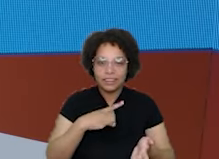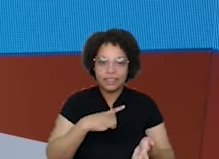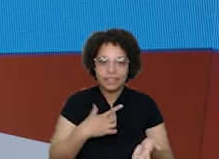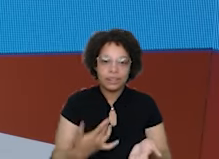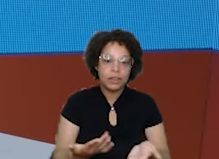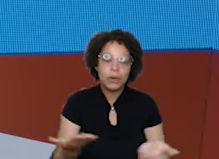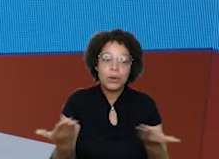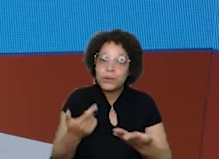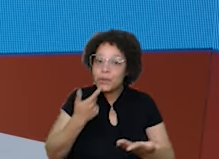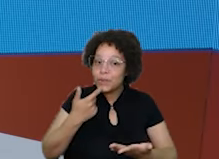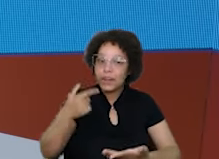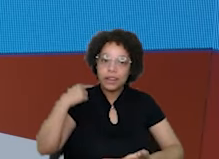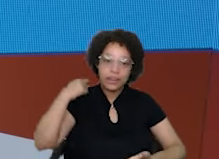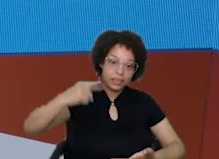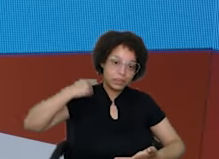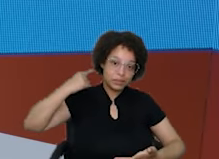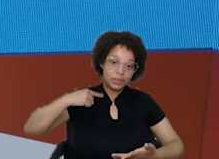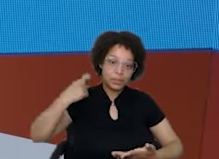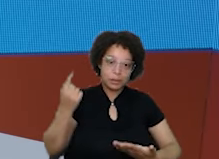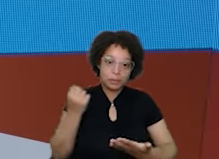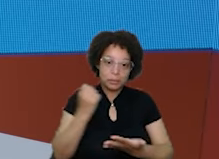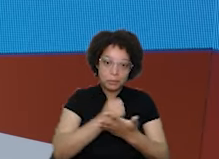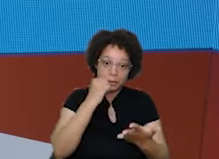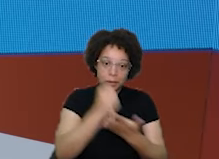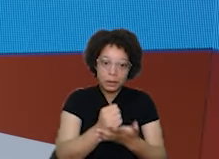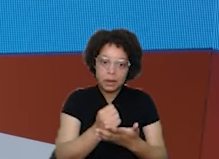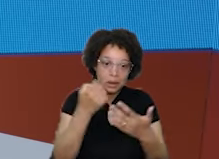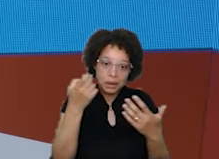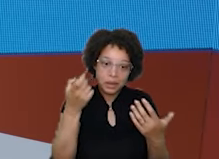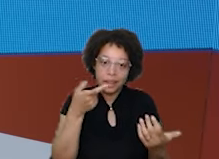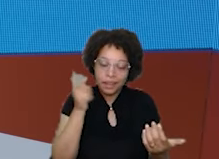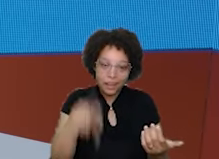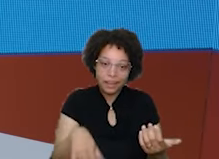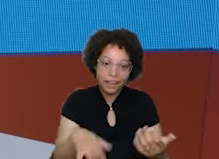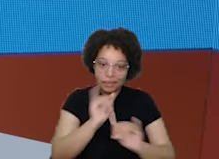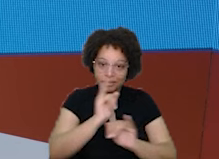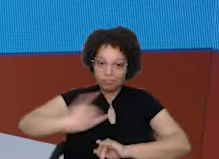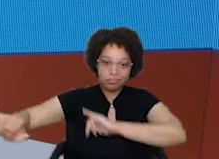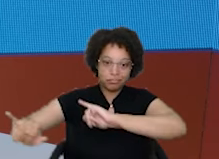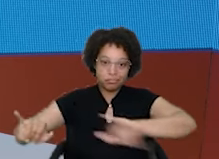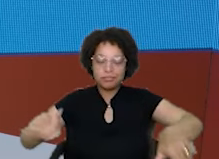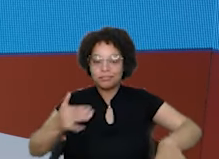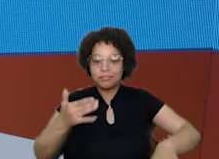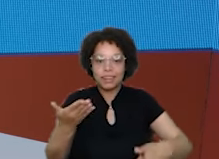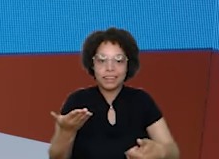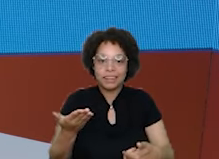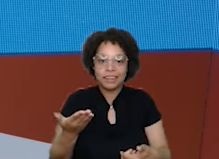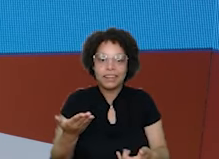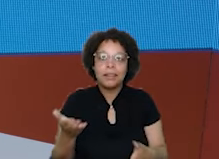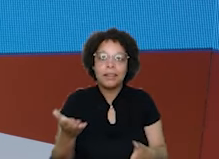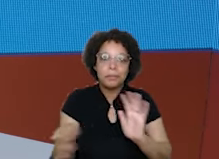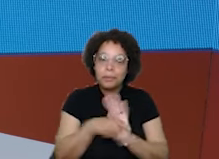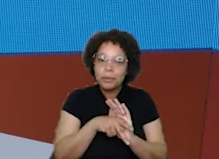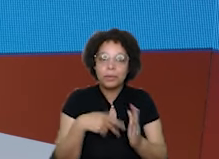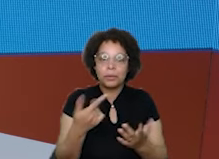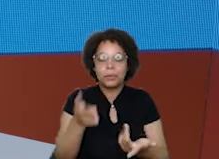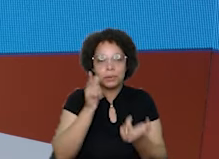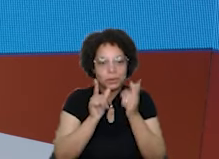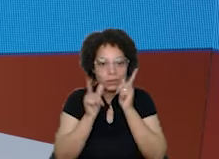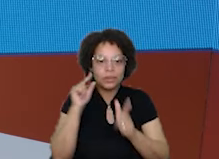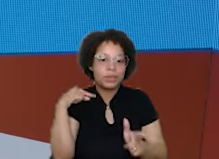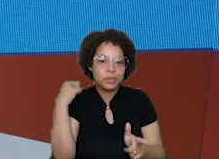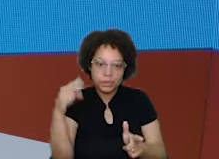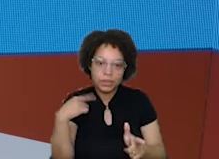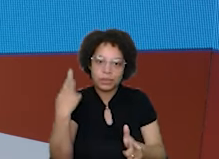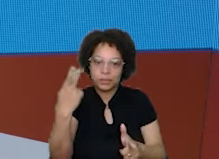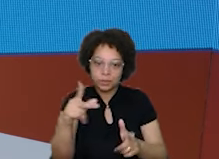advogado da marca nada mais é que aquele que faz um bom boca boca da sua empresa né é o que faz ele é o advogado da sua empresa